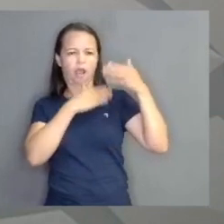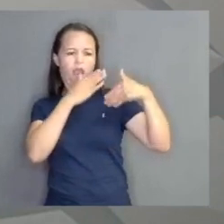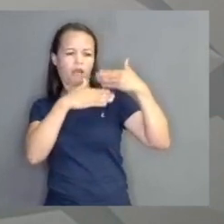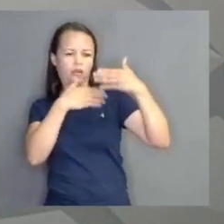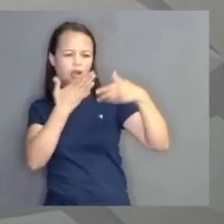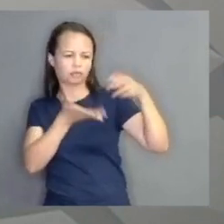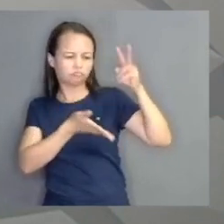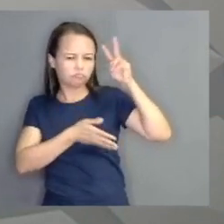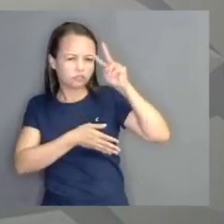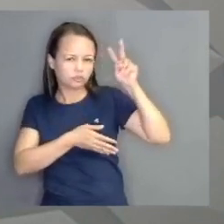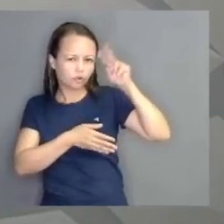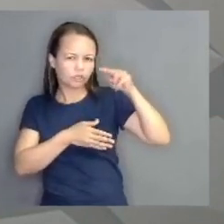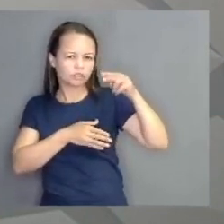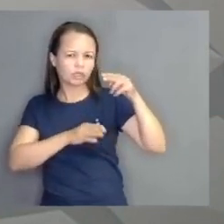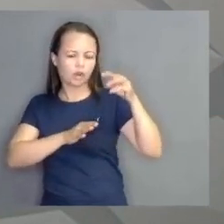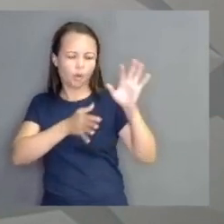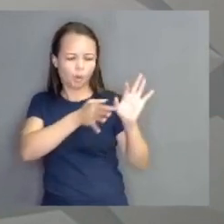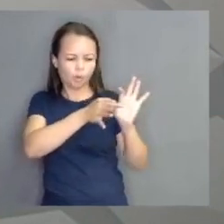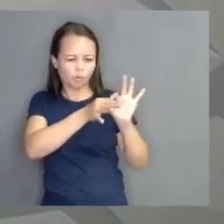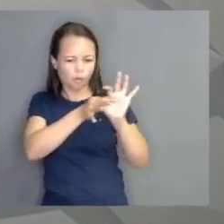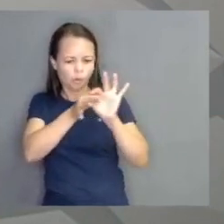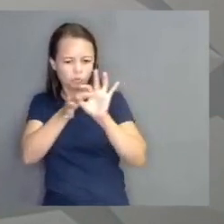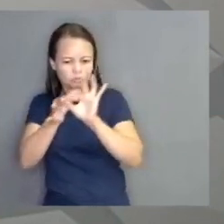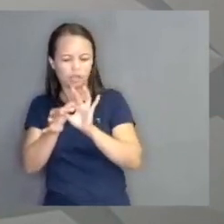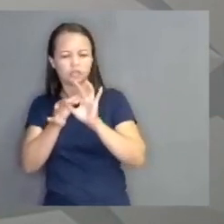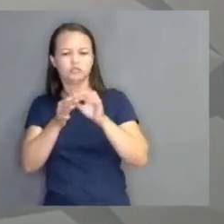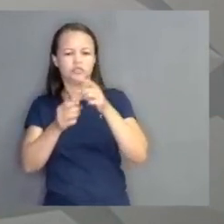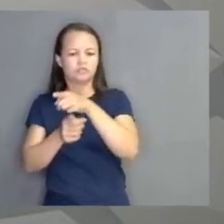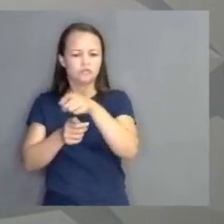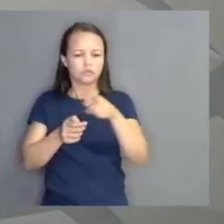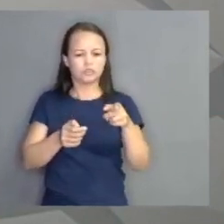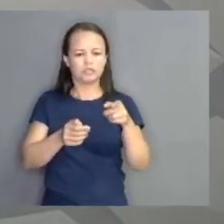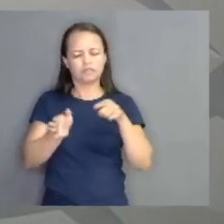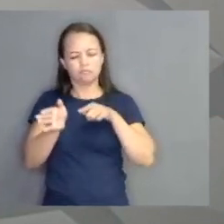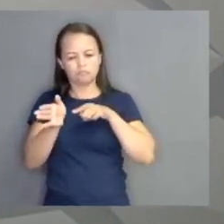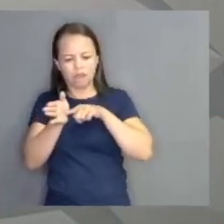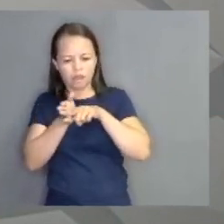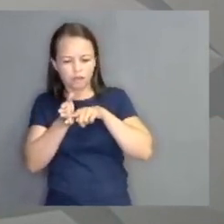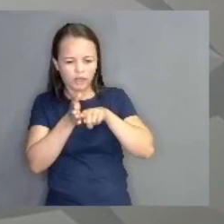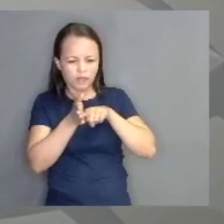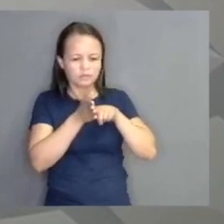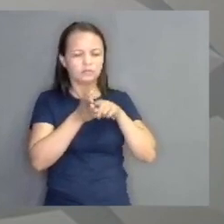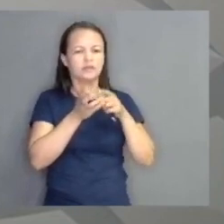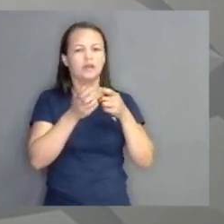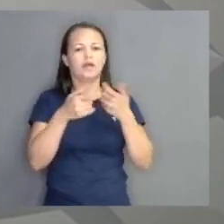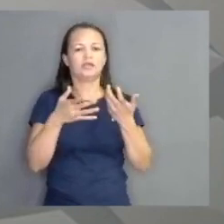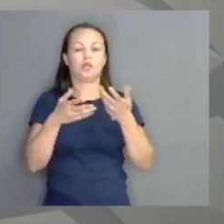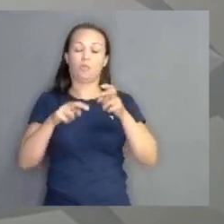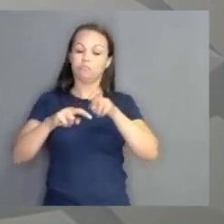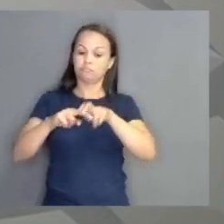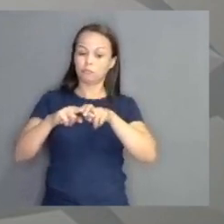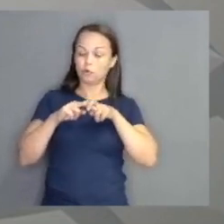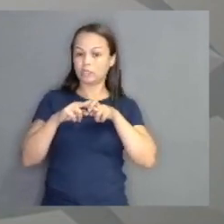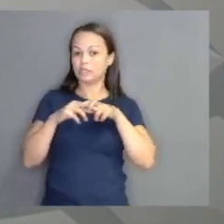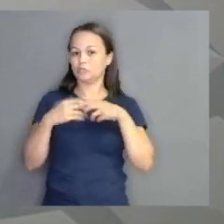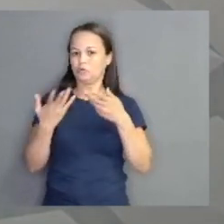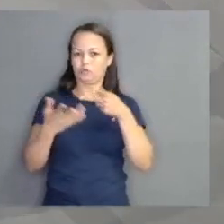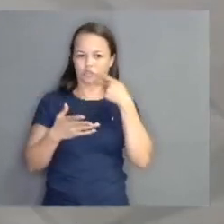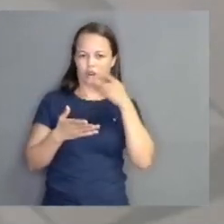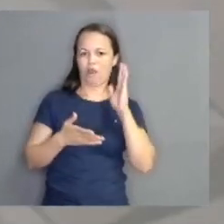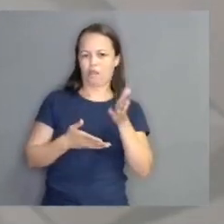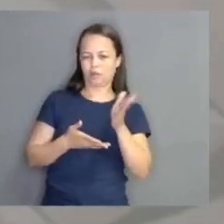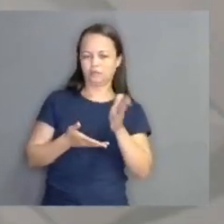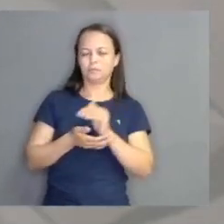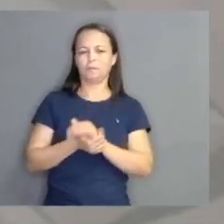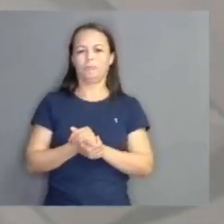uma série de contextos que você deve analisar. Tá? Por isso, como eu falei logo no início, história